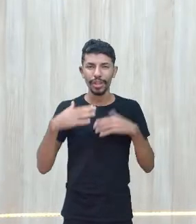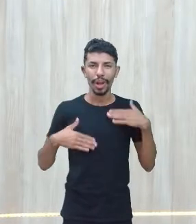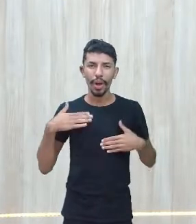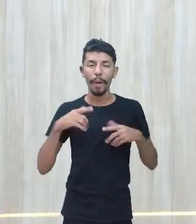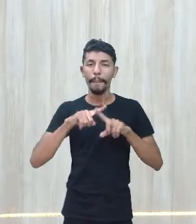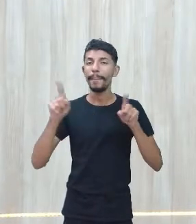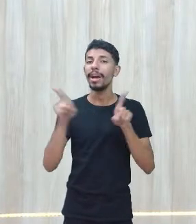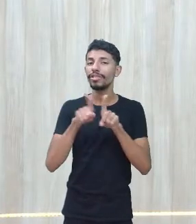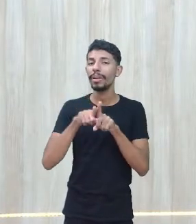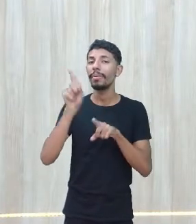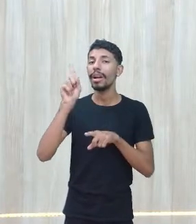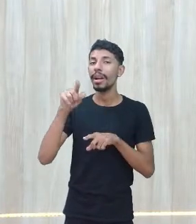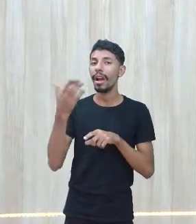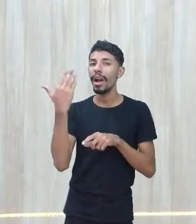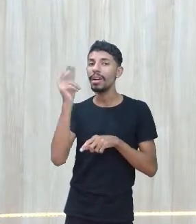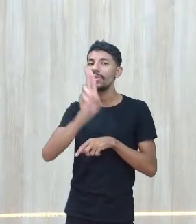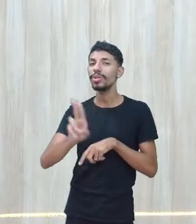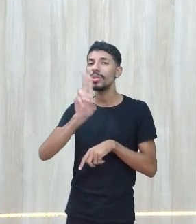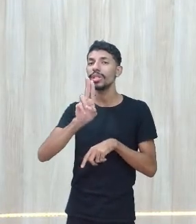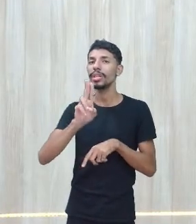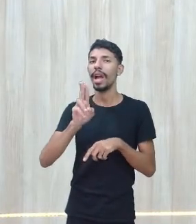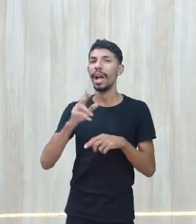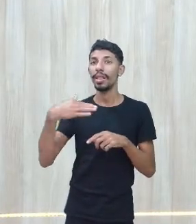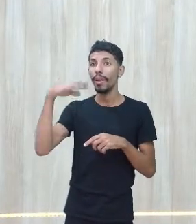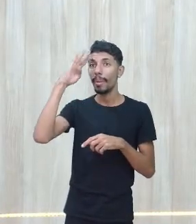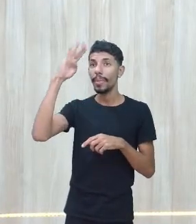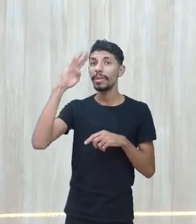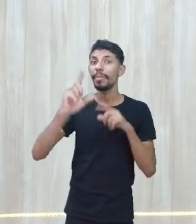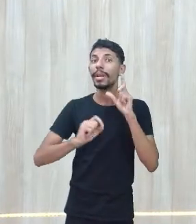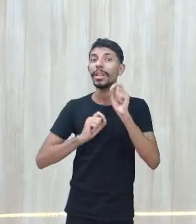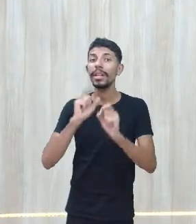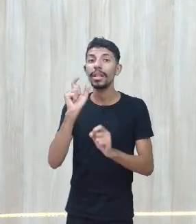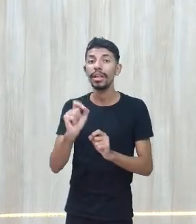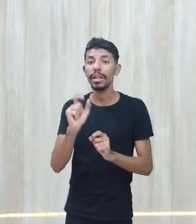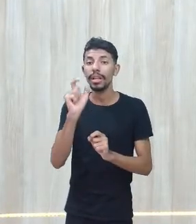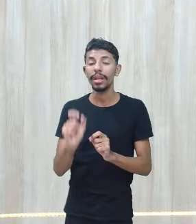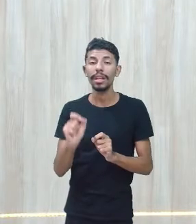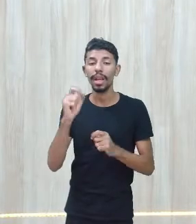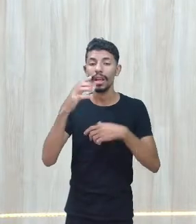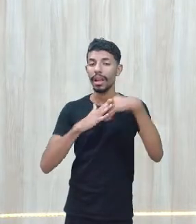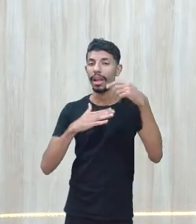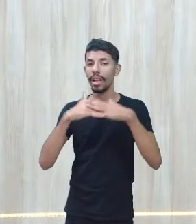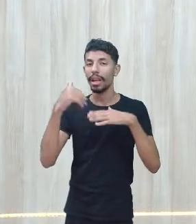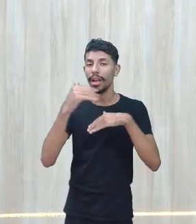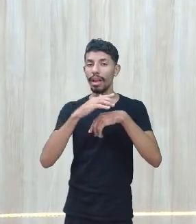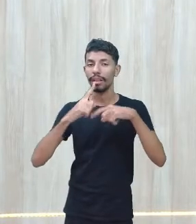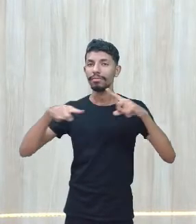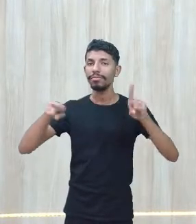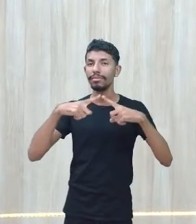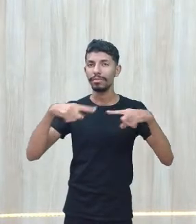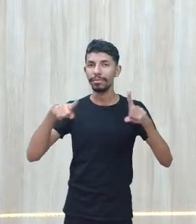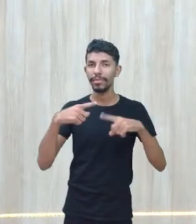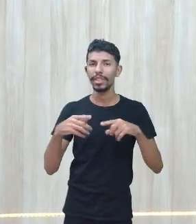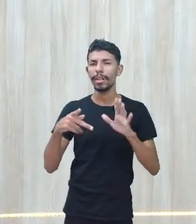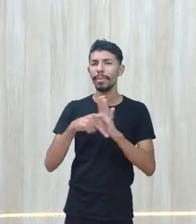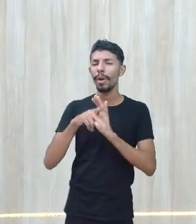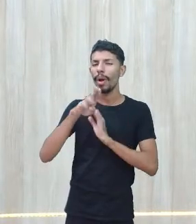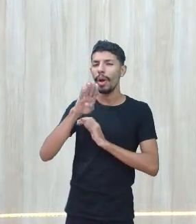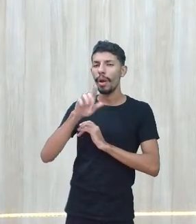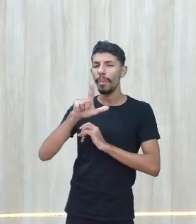ele era utilizado, principalmente para os músicos do blues, né?